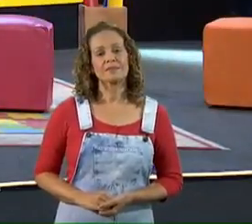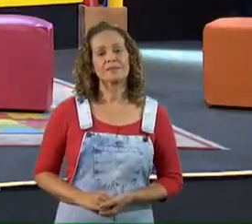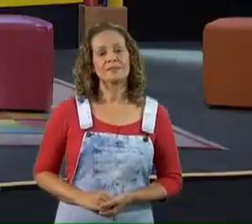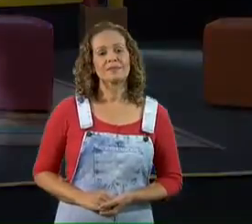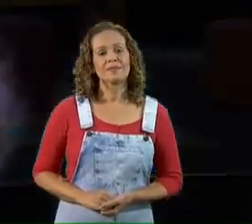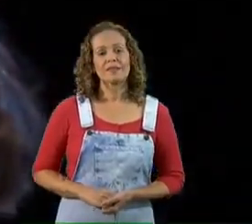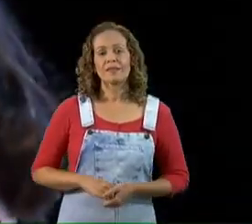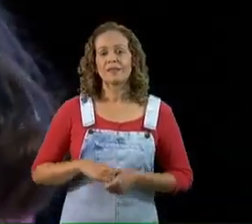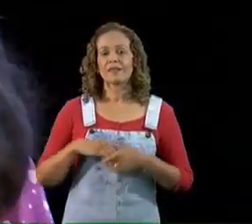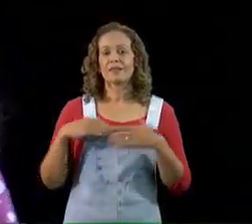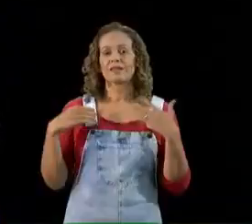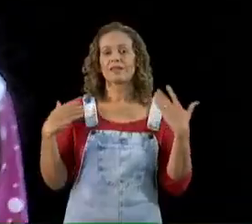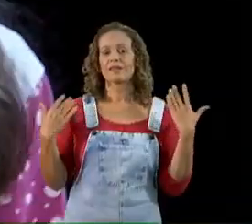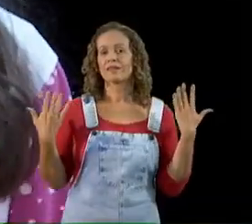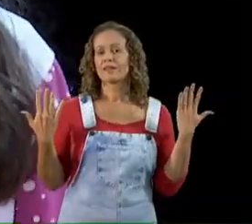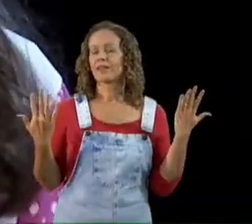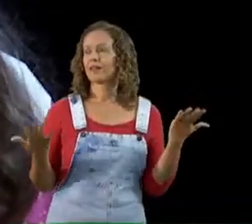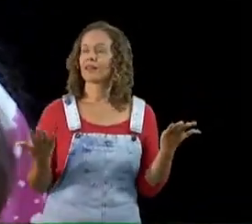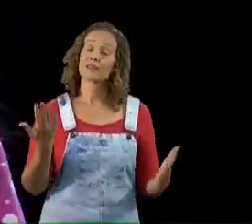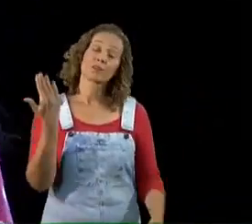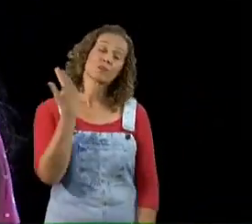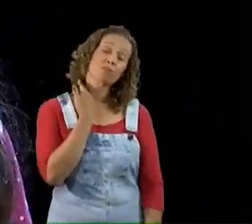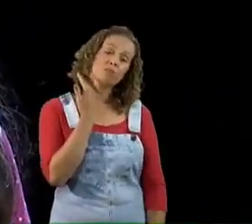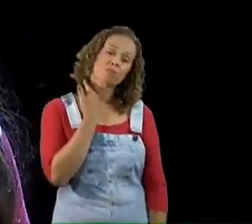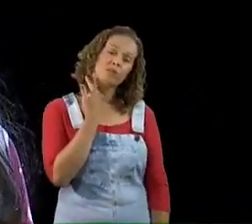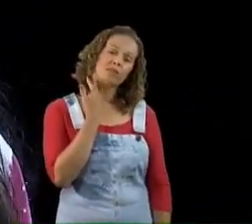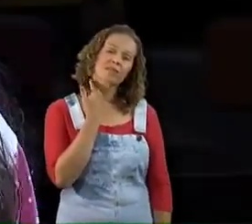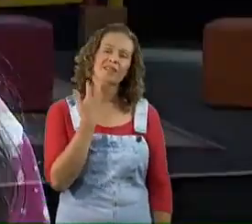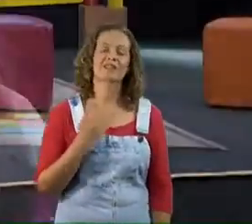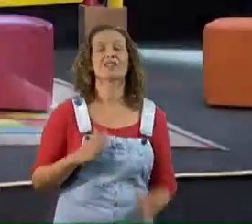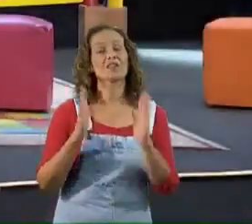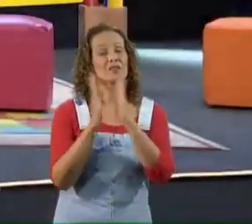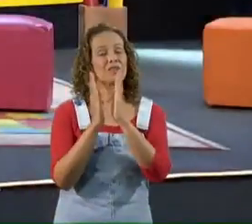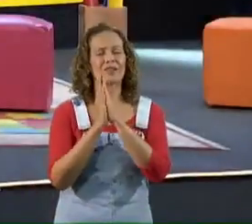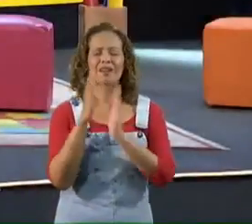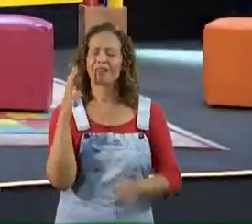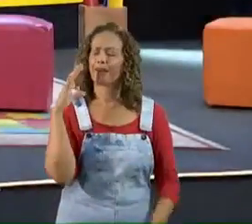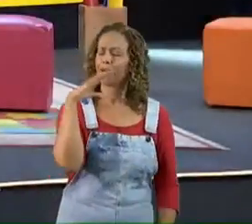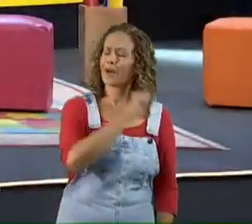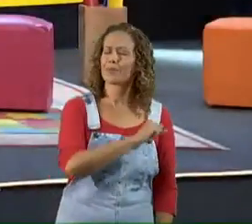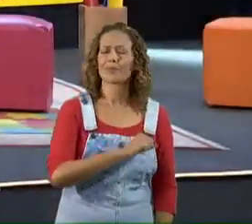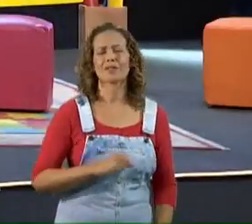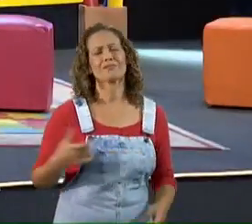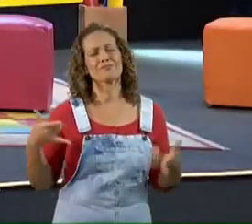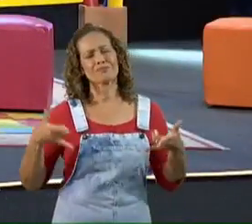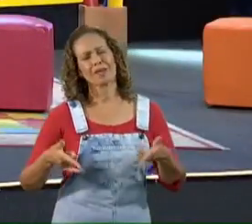Nada melhor que nossa cama. Estou muito cansada hoje. Vou fazer uma oração bem rápida para poder ir dormir logo.